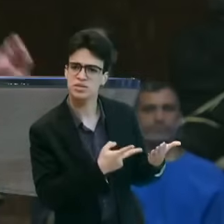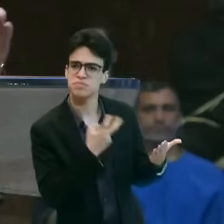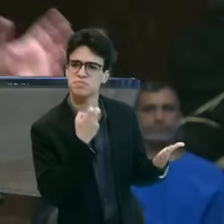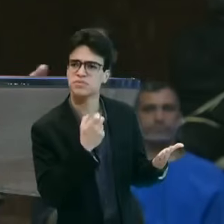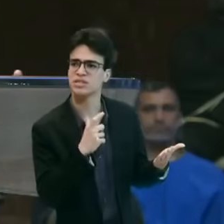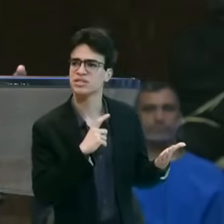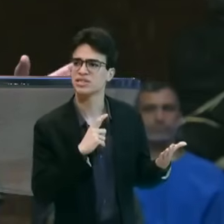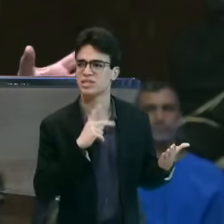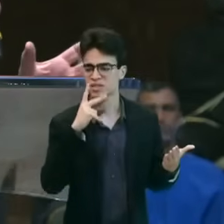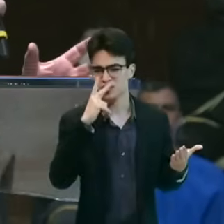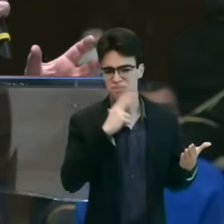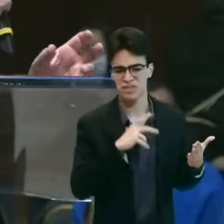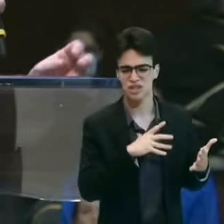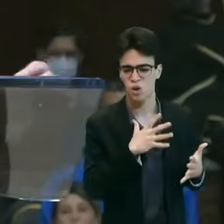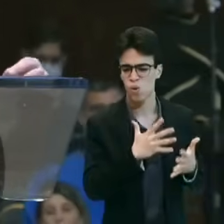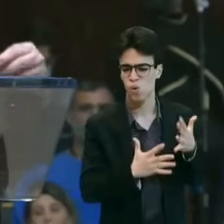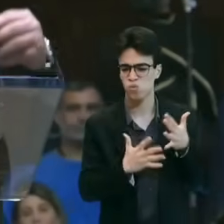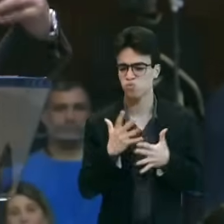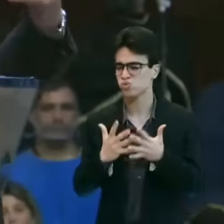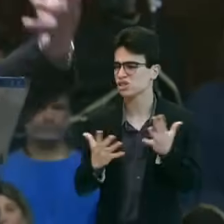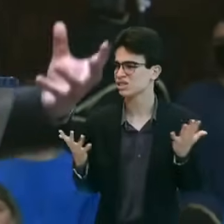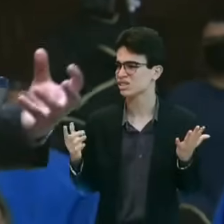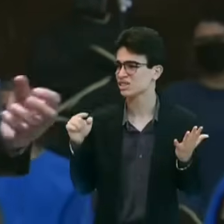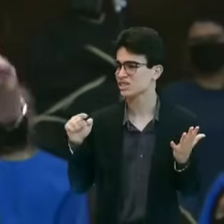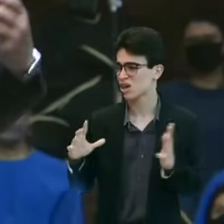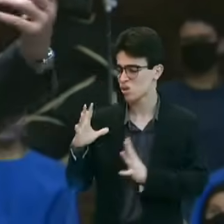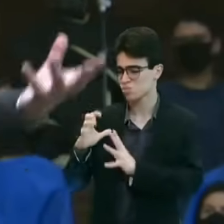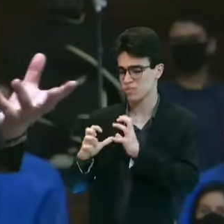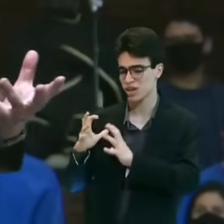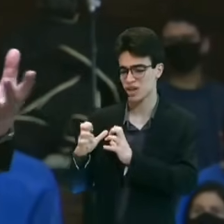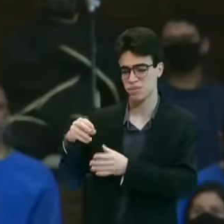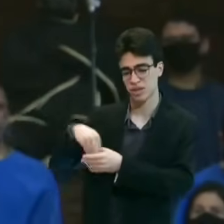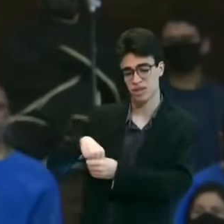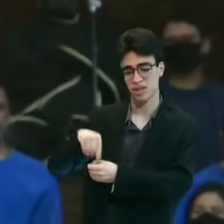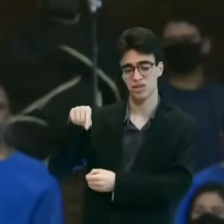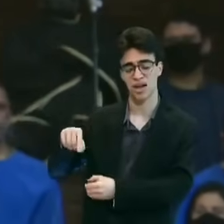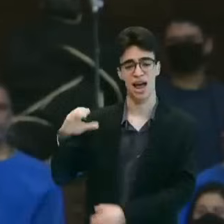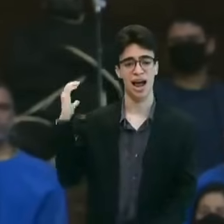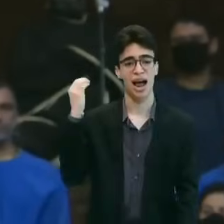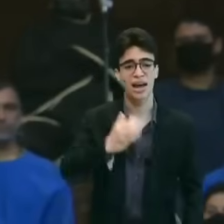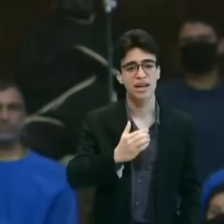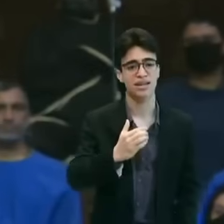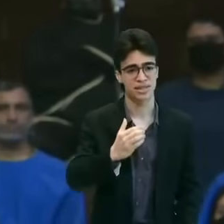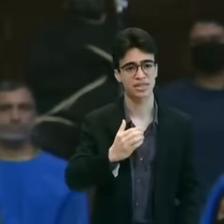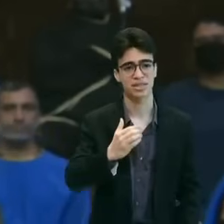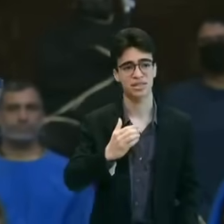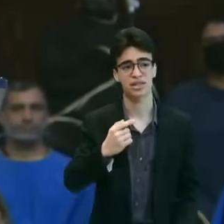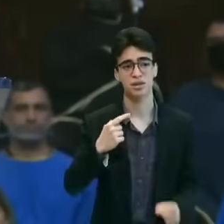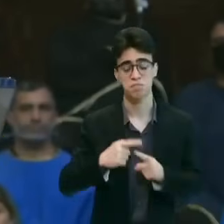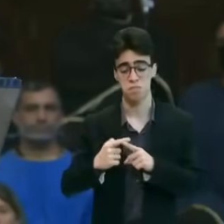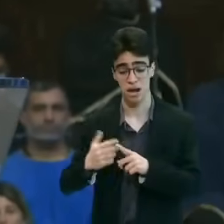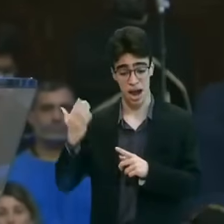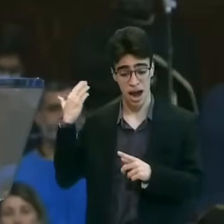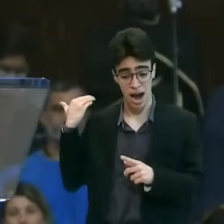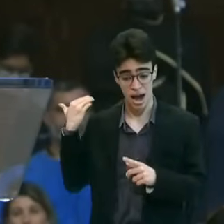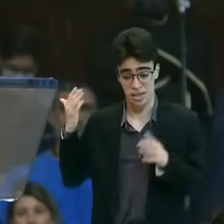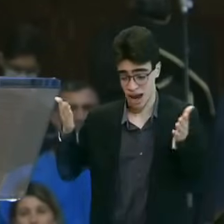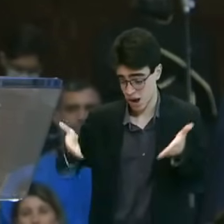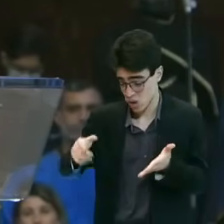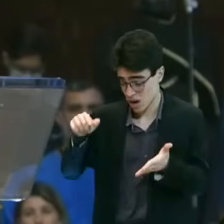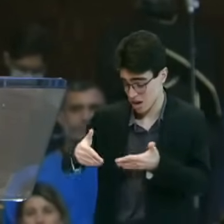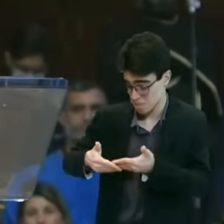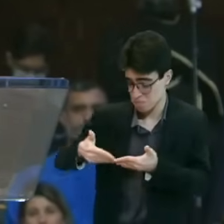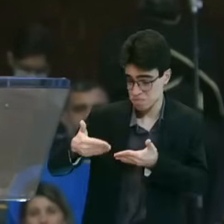de conflitos que Caim estava vivendo, que viveu, e que geraram